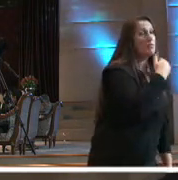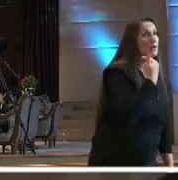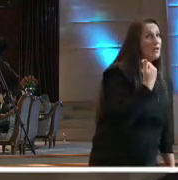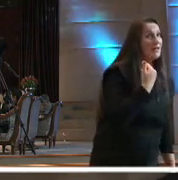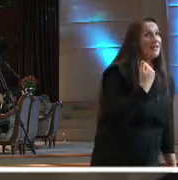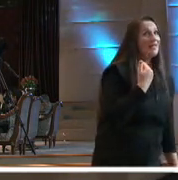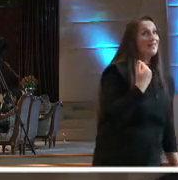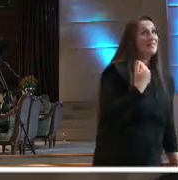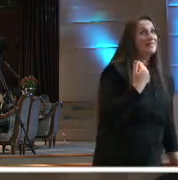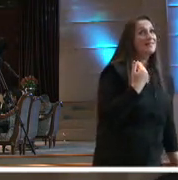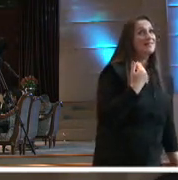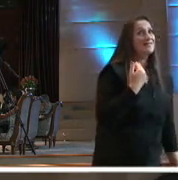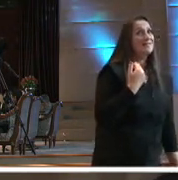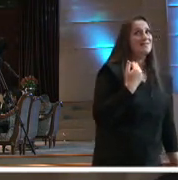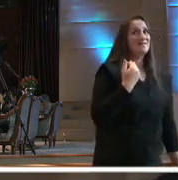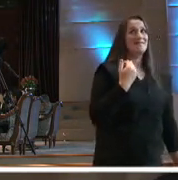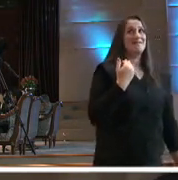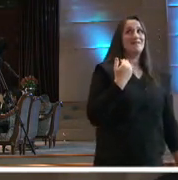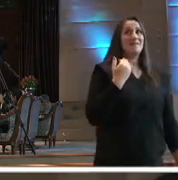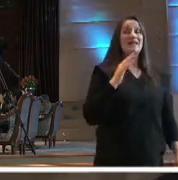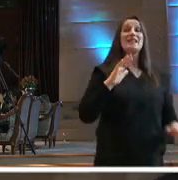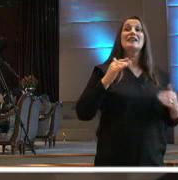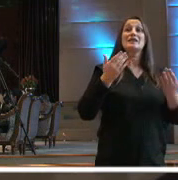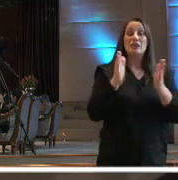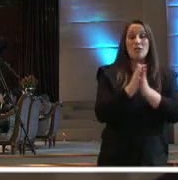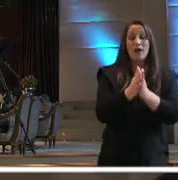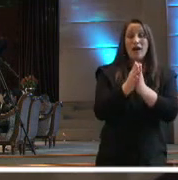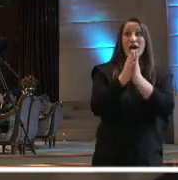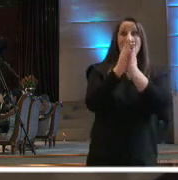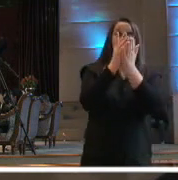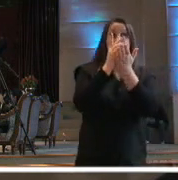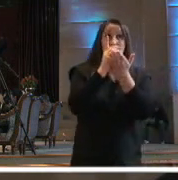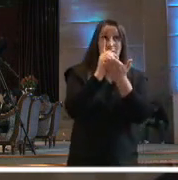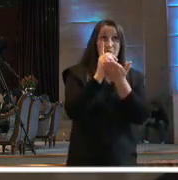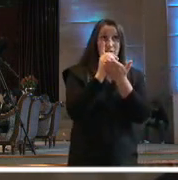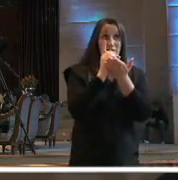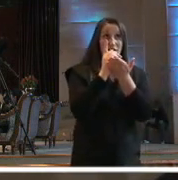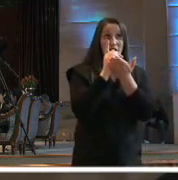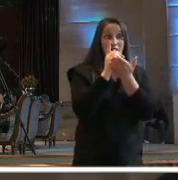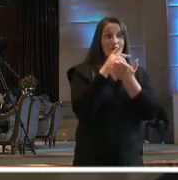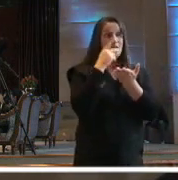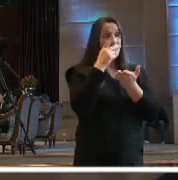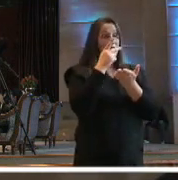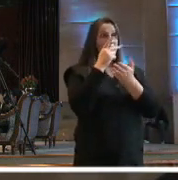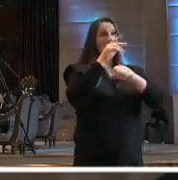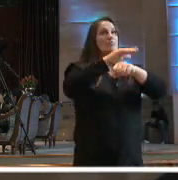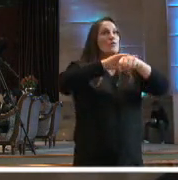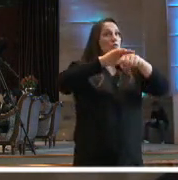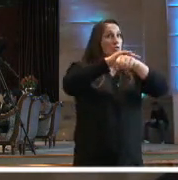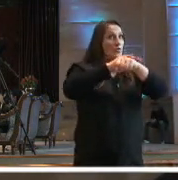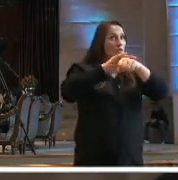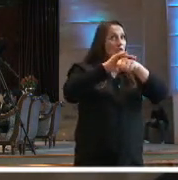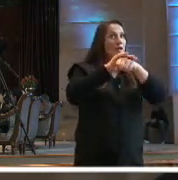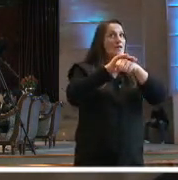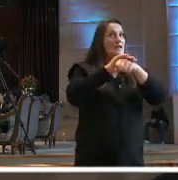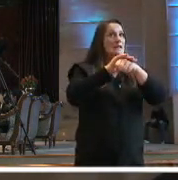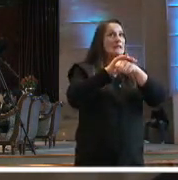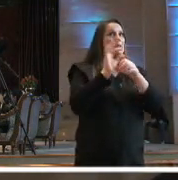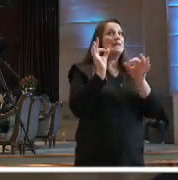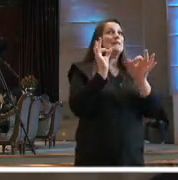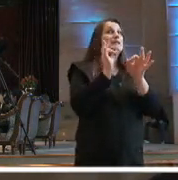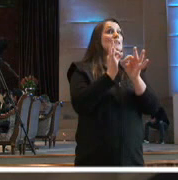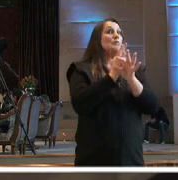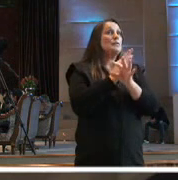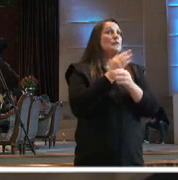E aí então a Bíblia diz que a conversa não termina bem, que